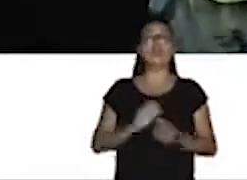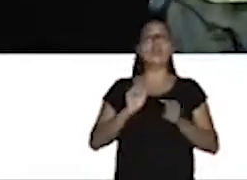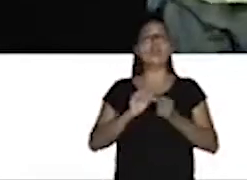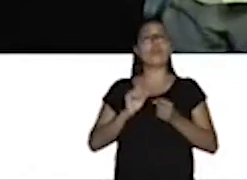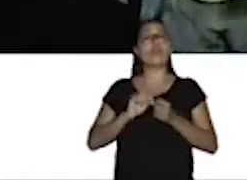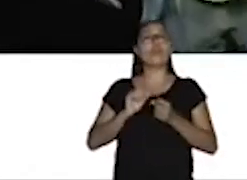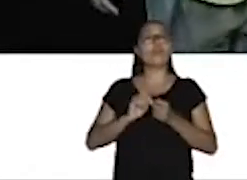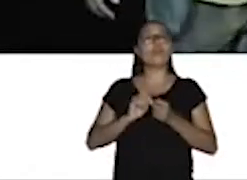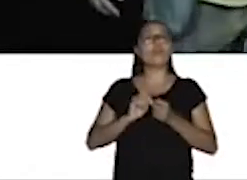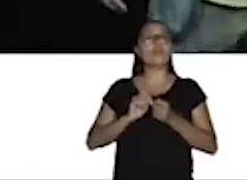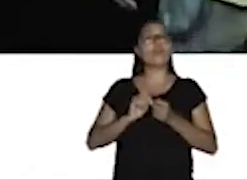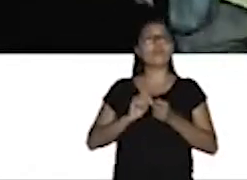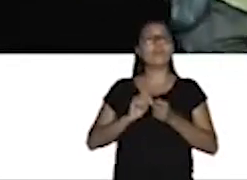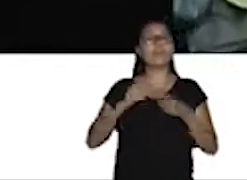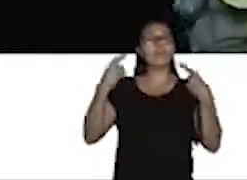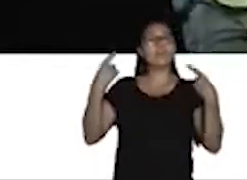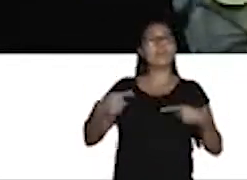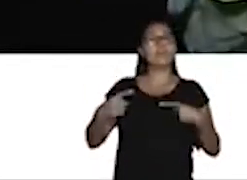apostinha.